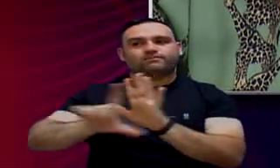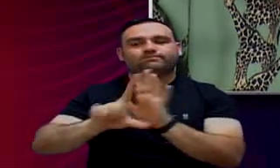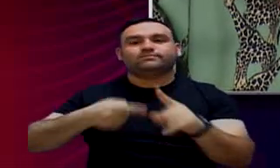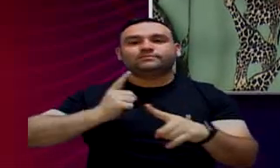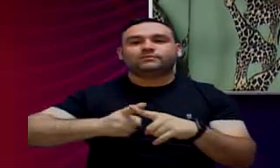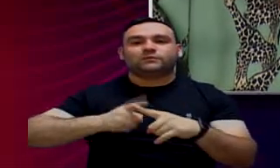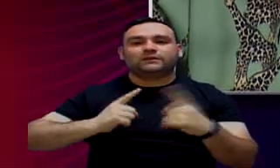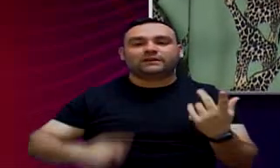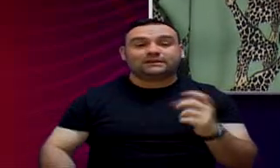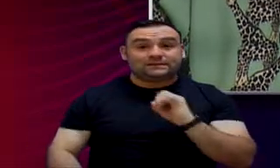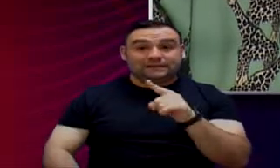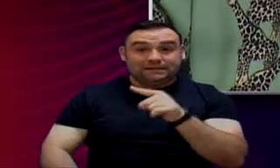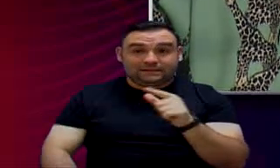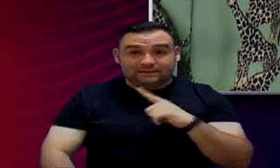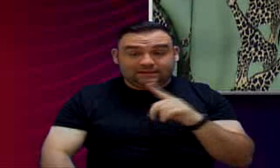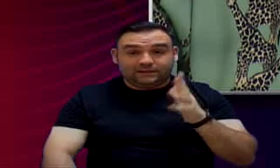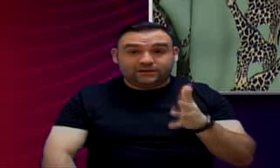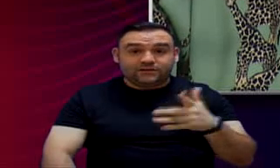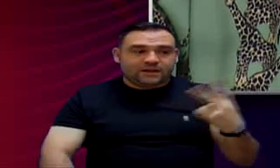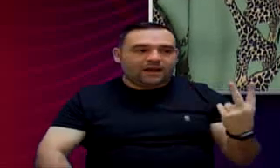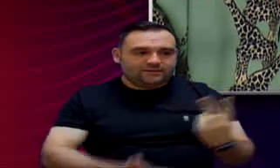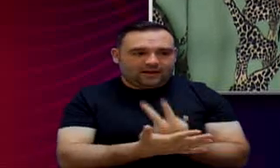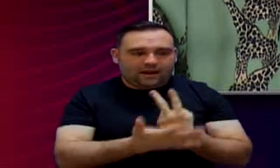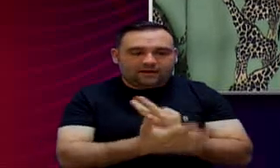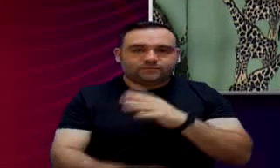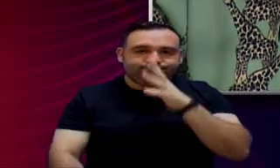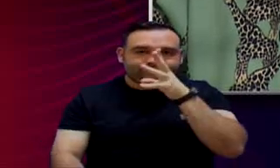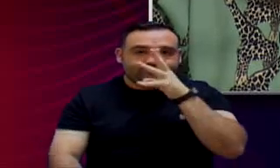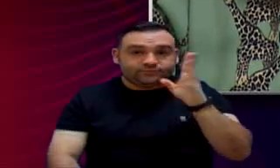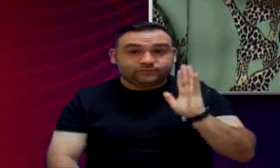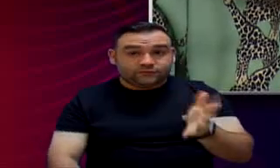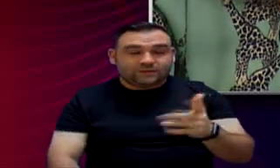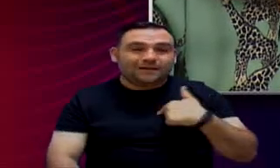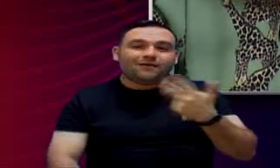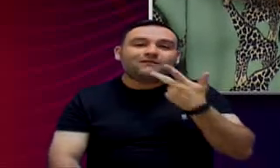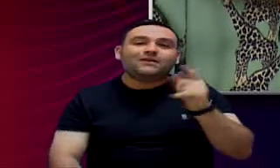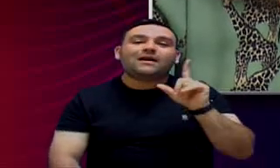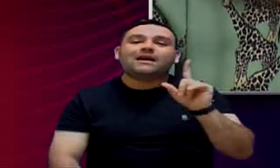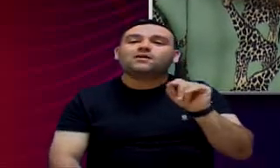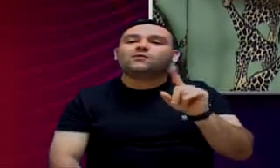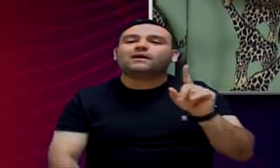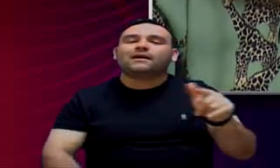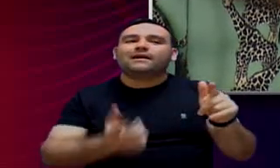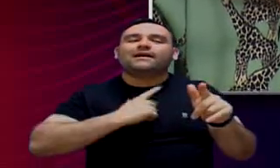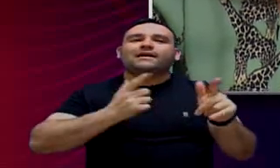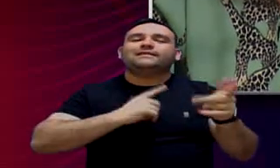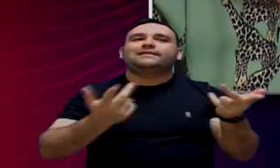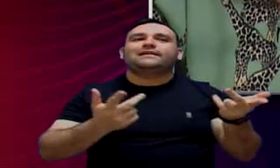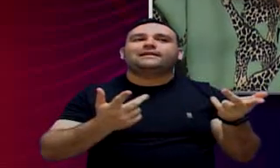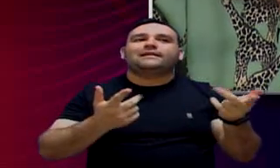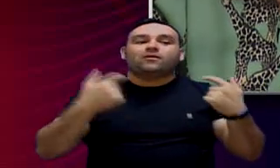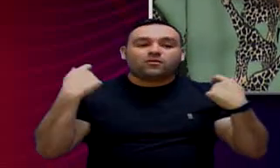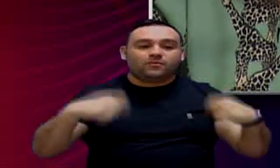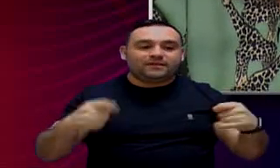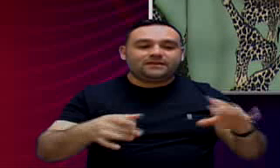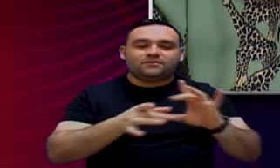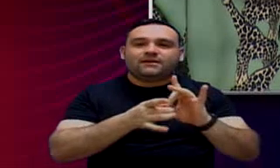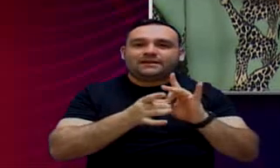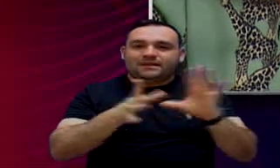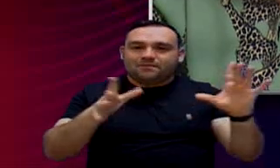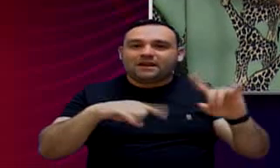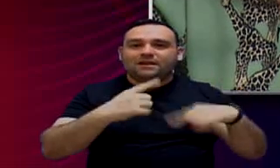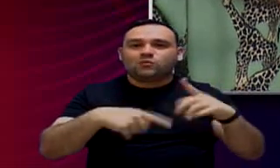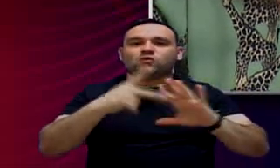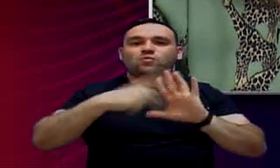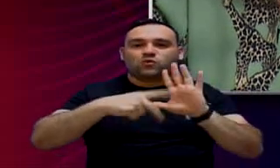porque se ele já fez irregular eu brinco que é um sapo de perna aberta né porque eu sou obrigada a liberar depois